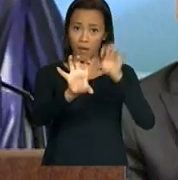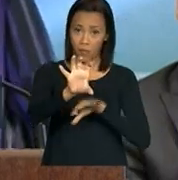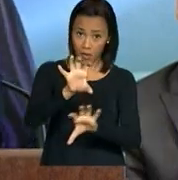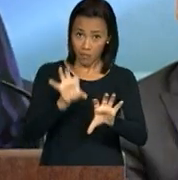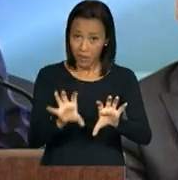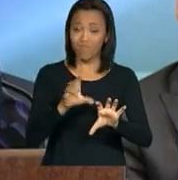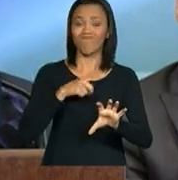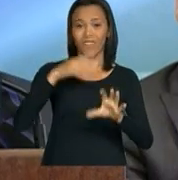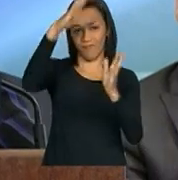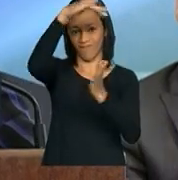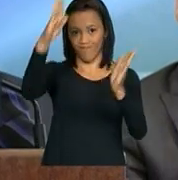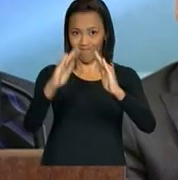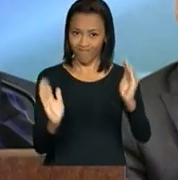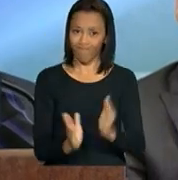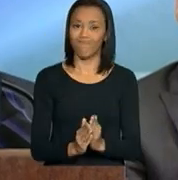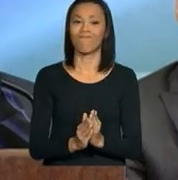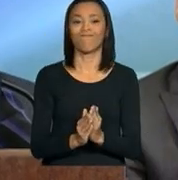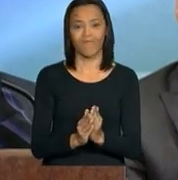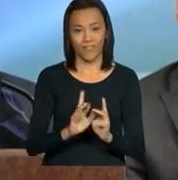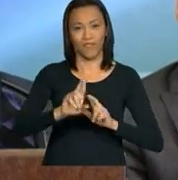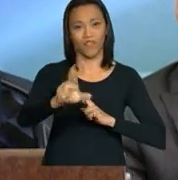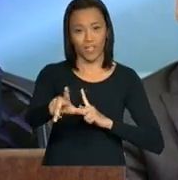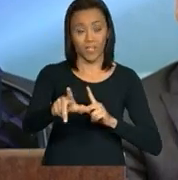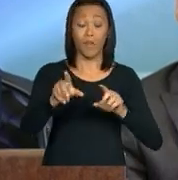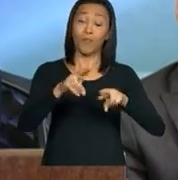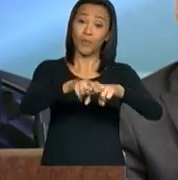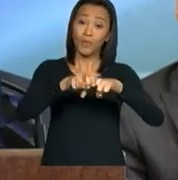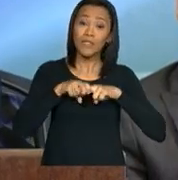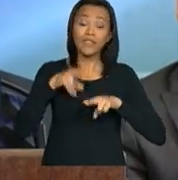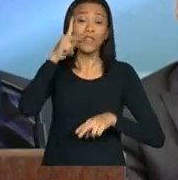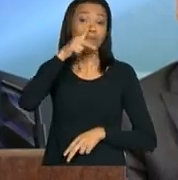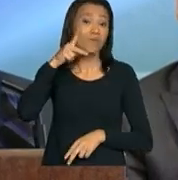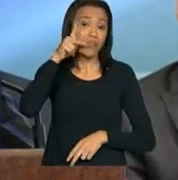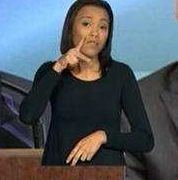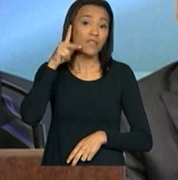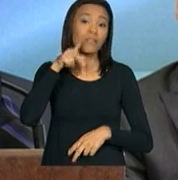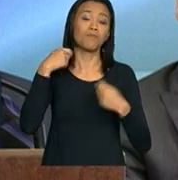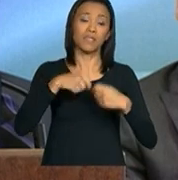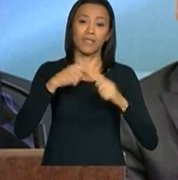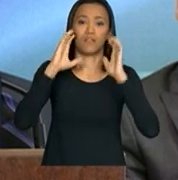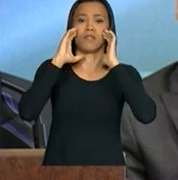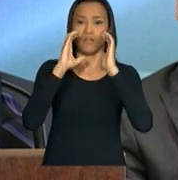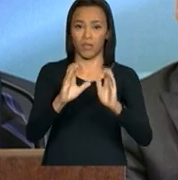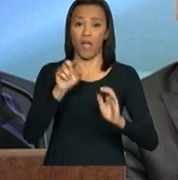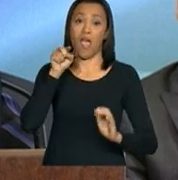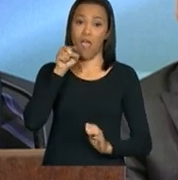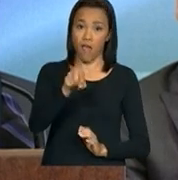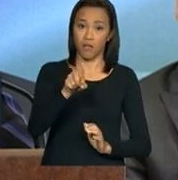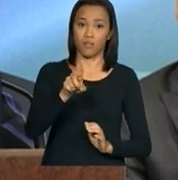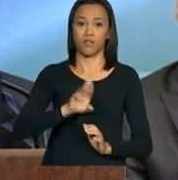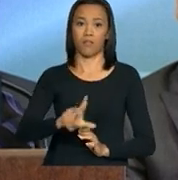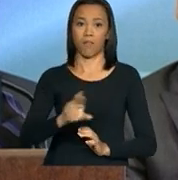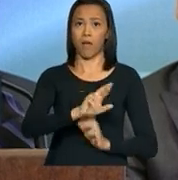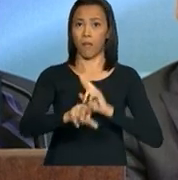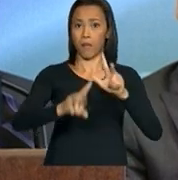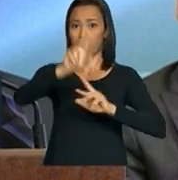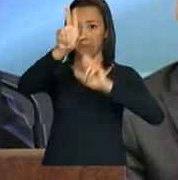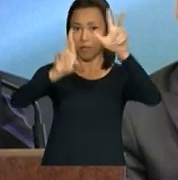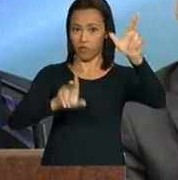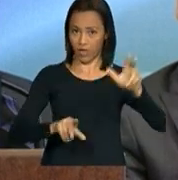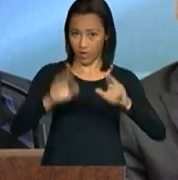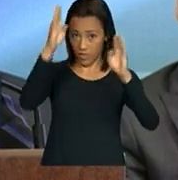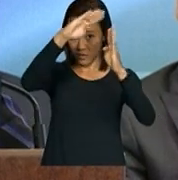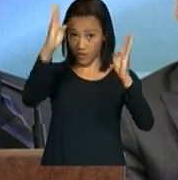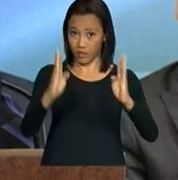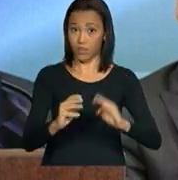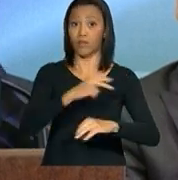por isso as políticas geralmente TM de levar em conta ess fato e